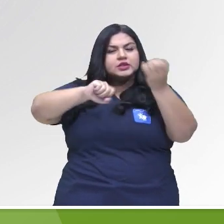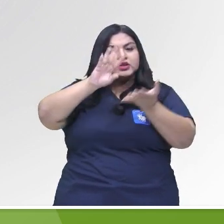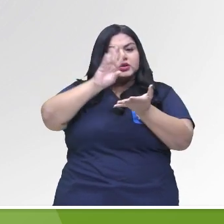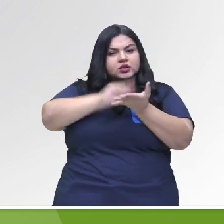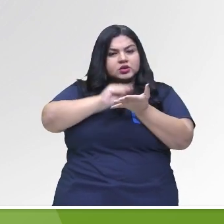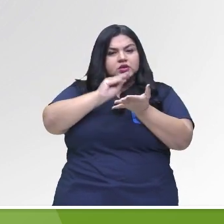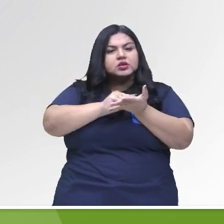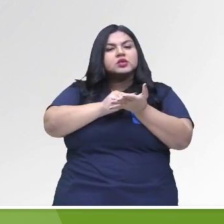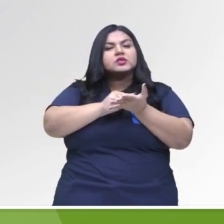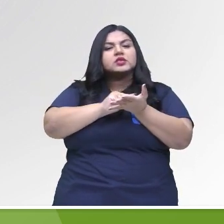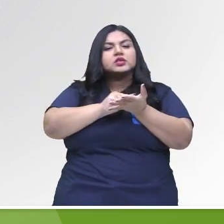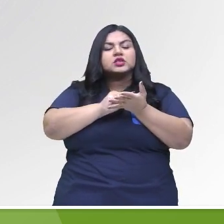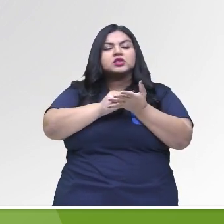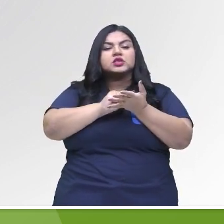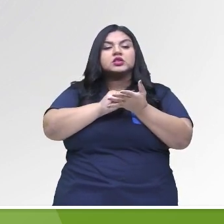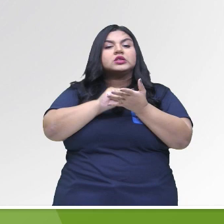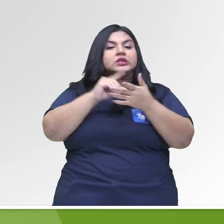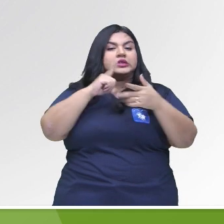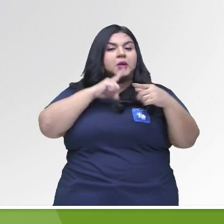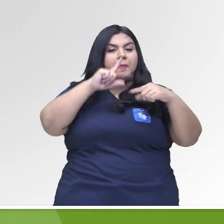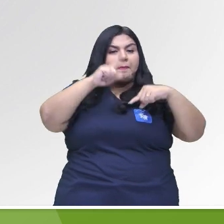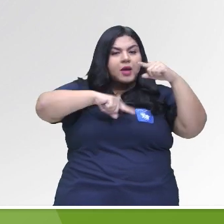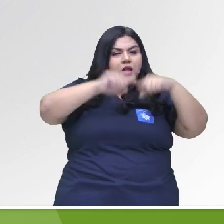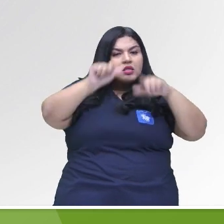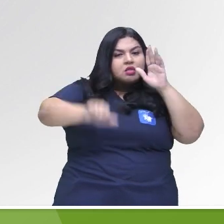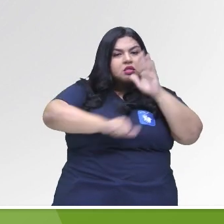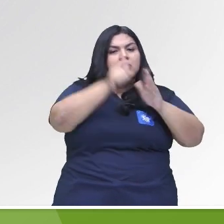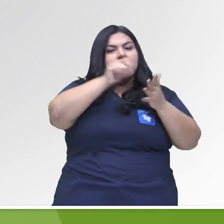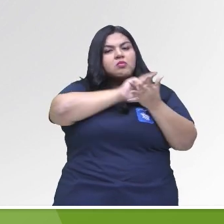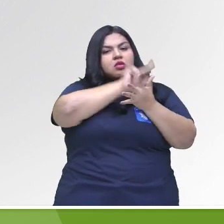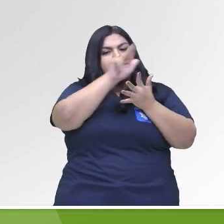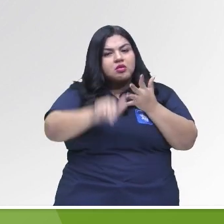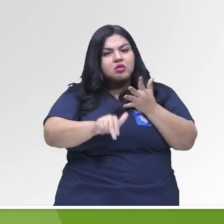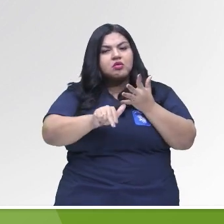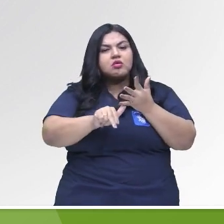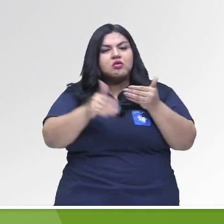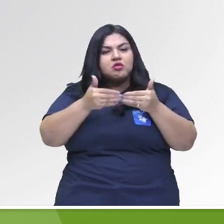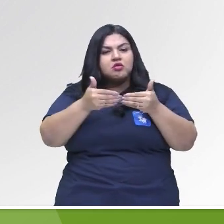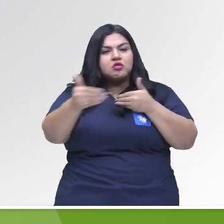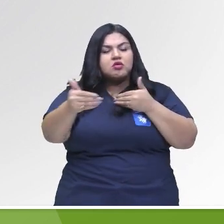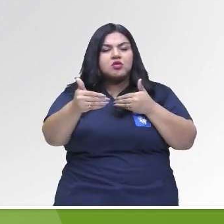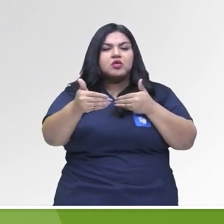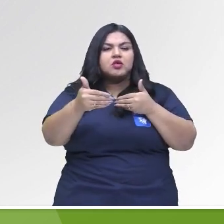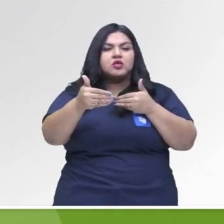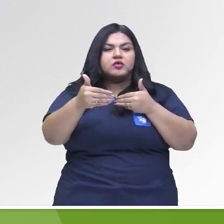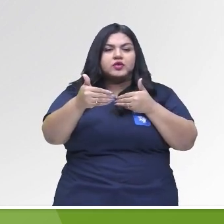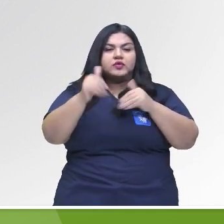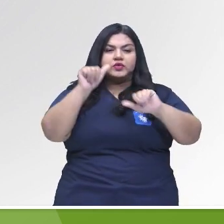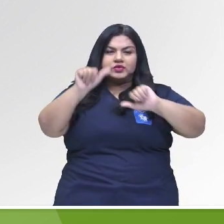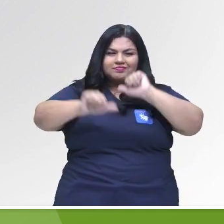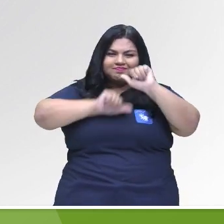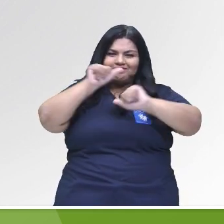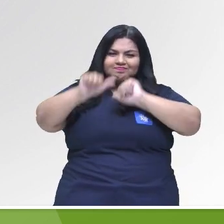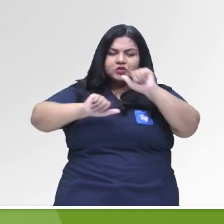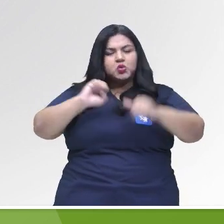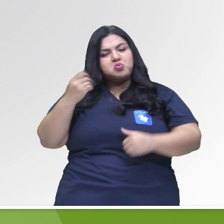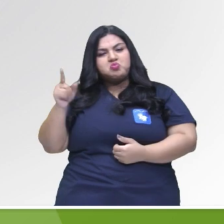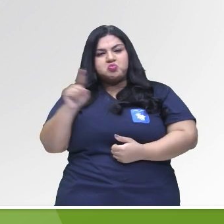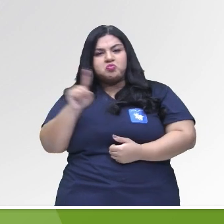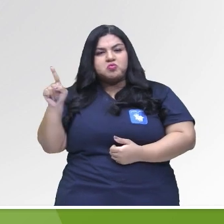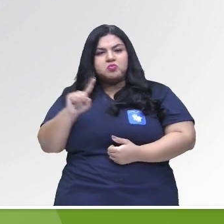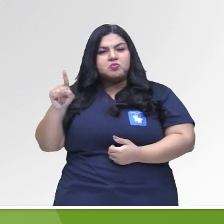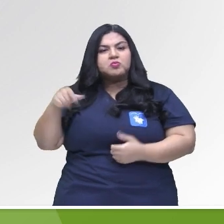polimerização, através de matérias-primas diversas, provenientes de fontes renováveis ou não,